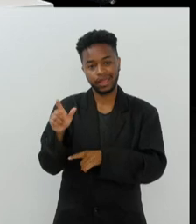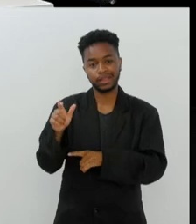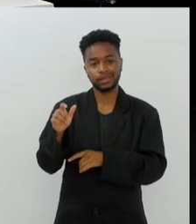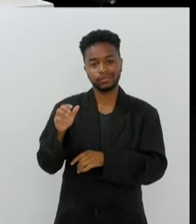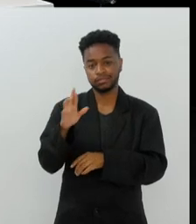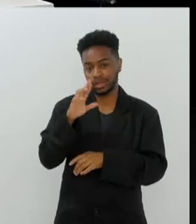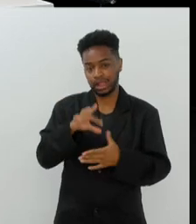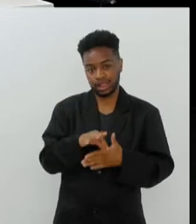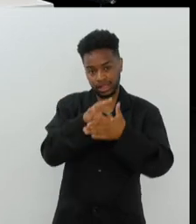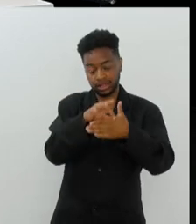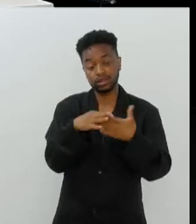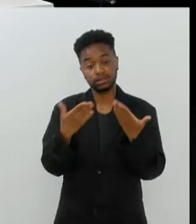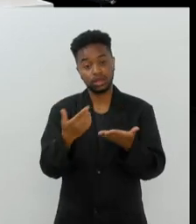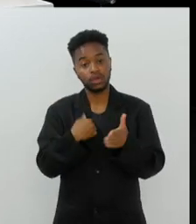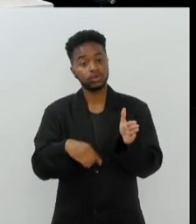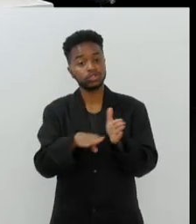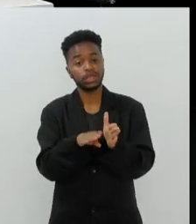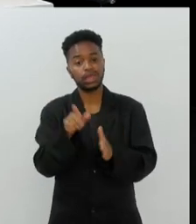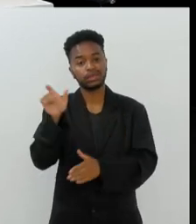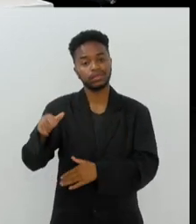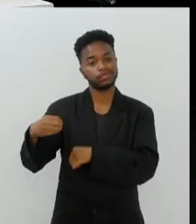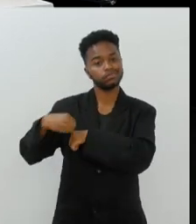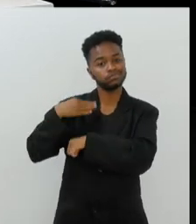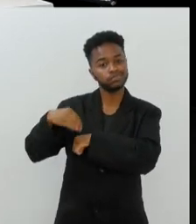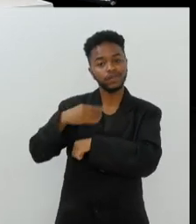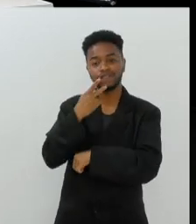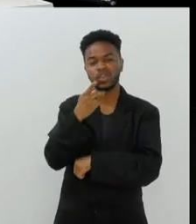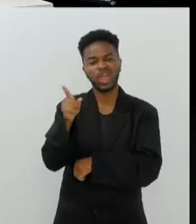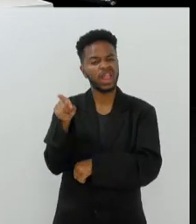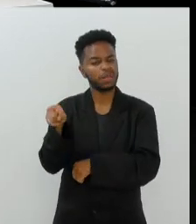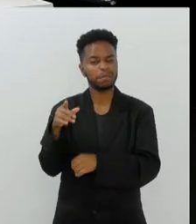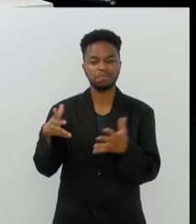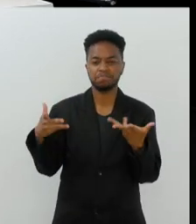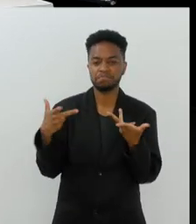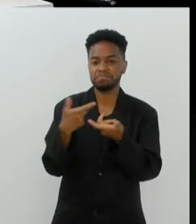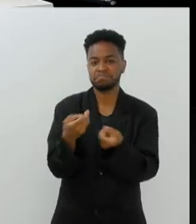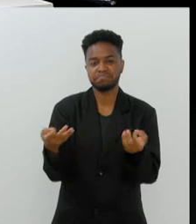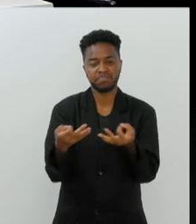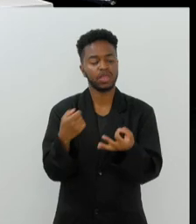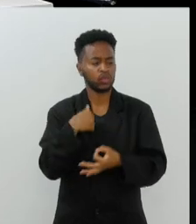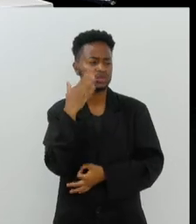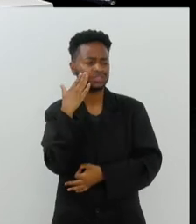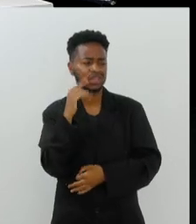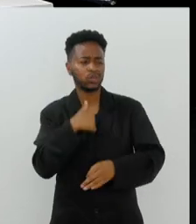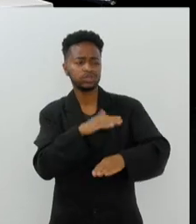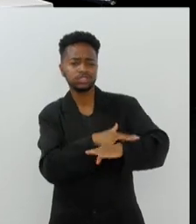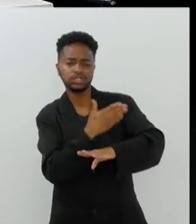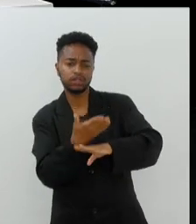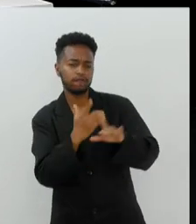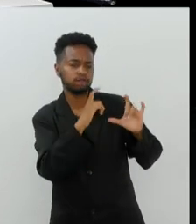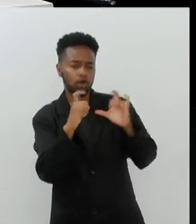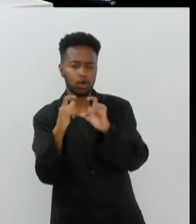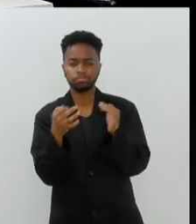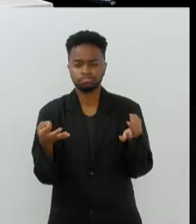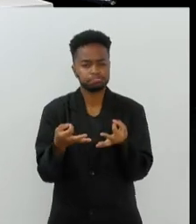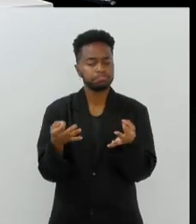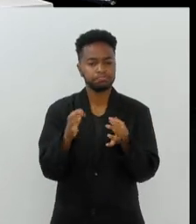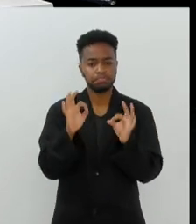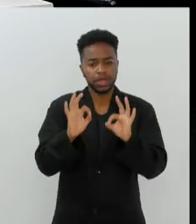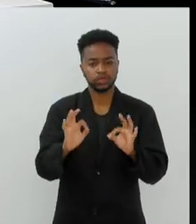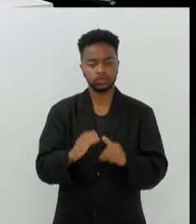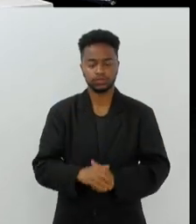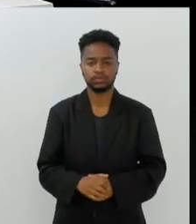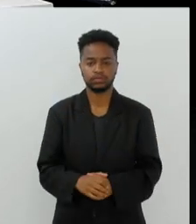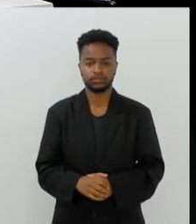como mestre. Então, quando eu cheguei, a Raíssa já me falou, ela já me ligou e falou, amiga, ele é maravilhoso. Eu falei, eu já sei, eu passei o dia com ele fazendo foto.